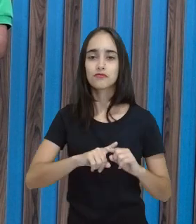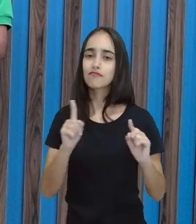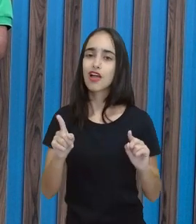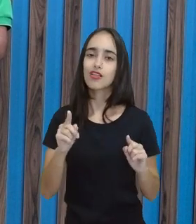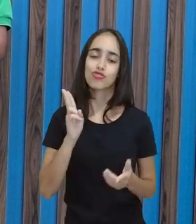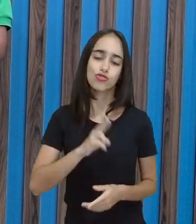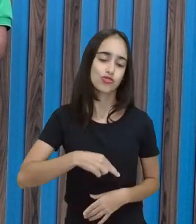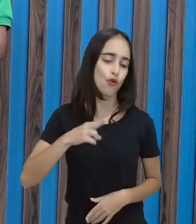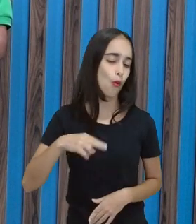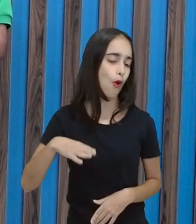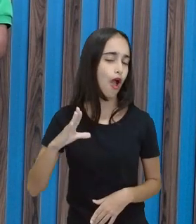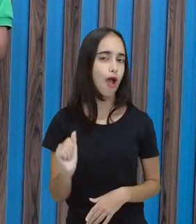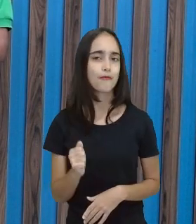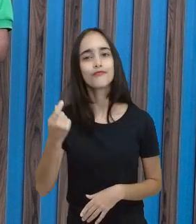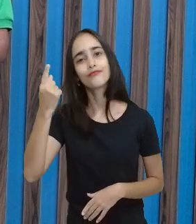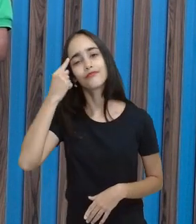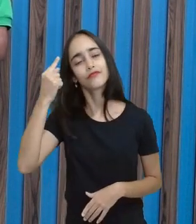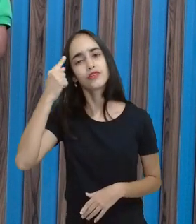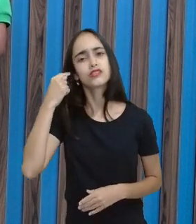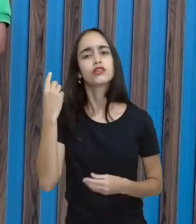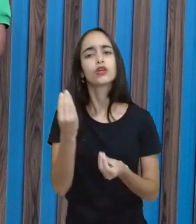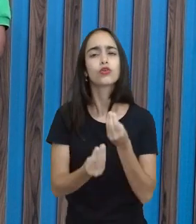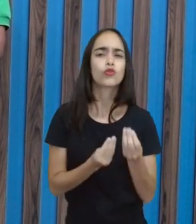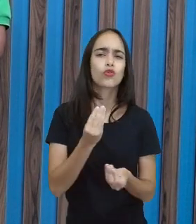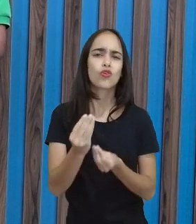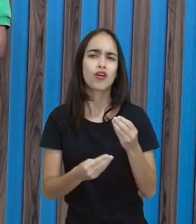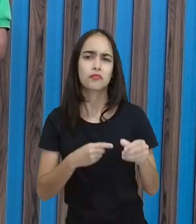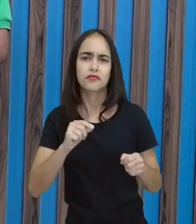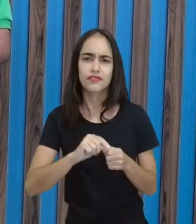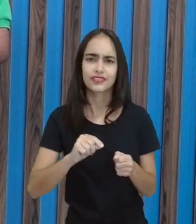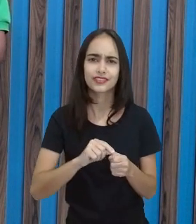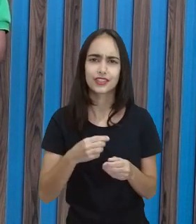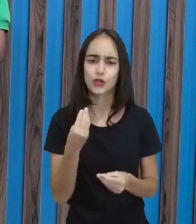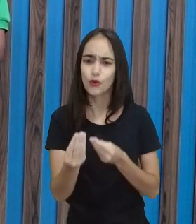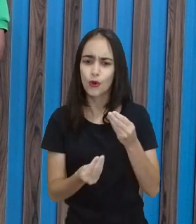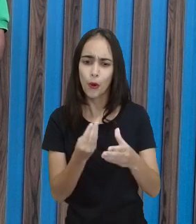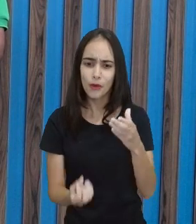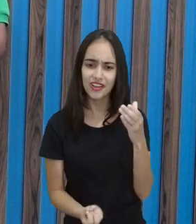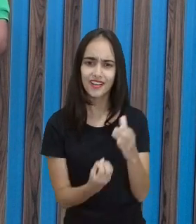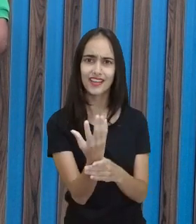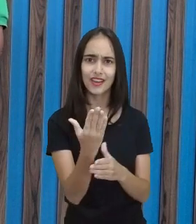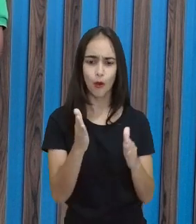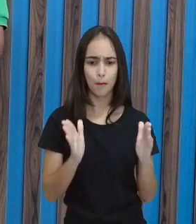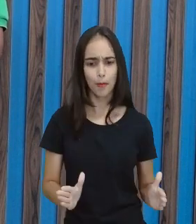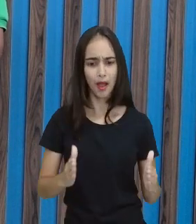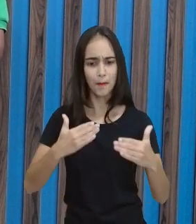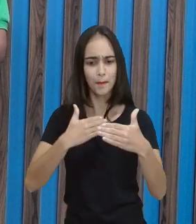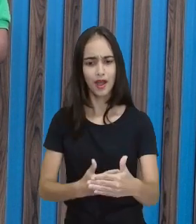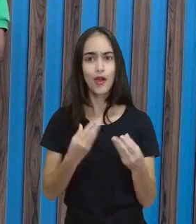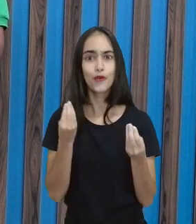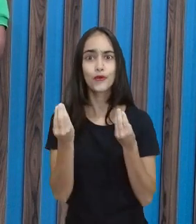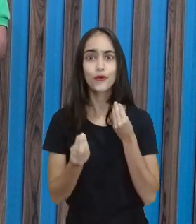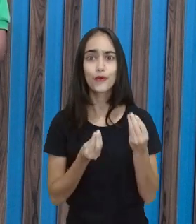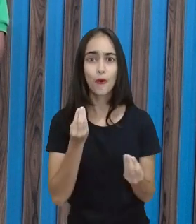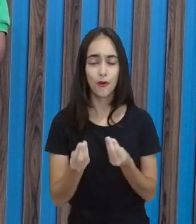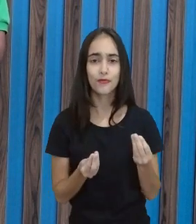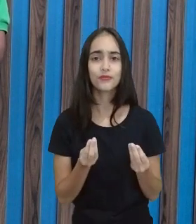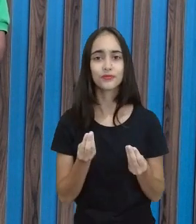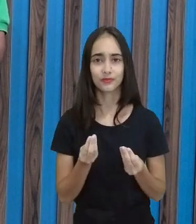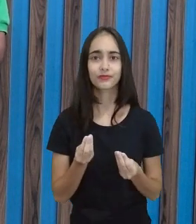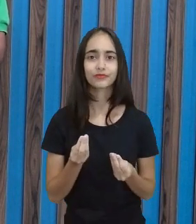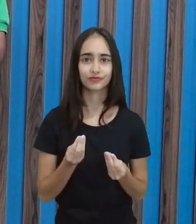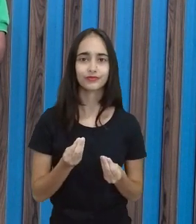ele foi feita. O que utilizamos para fabricar este tijolo? Ou para fabricar todas as outras